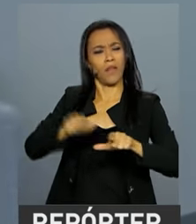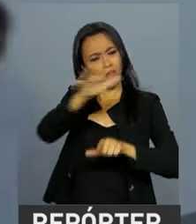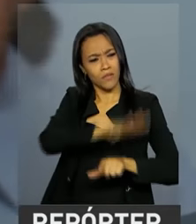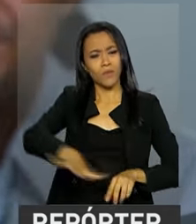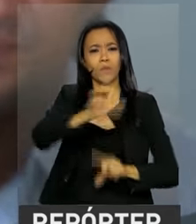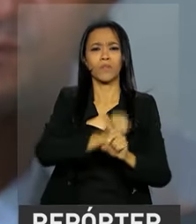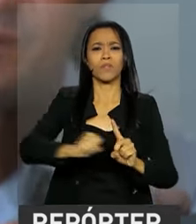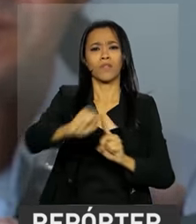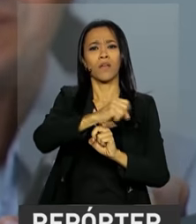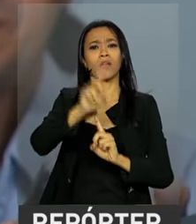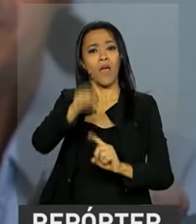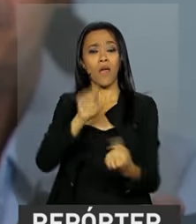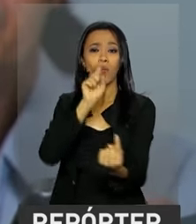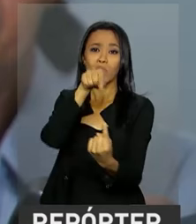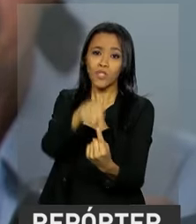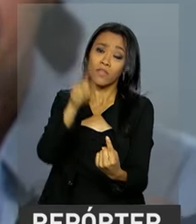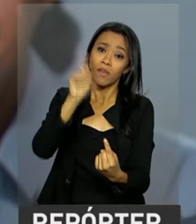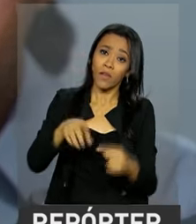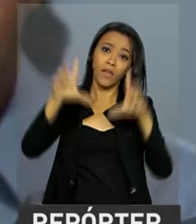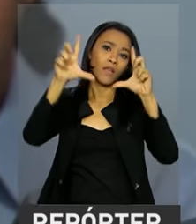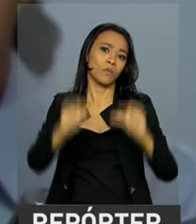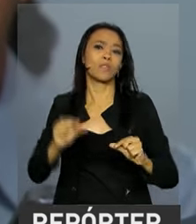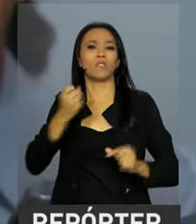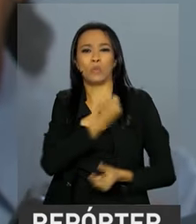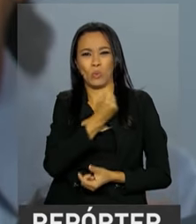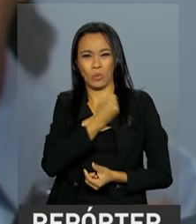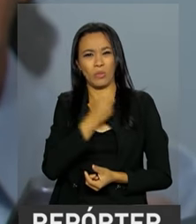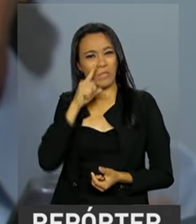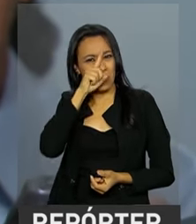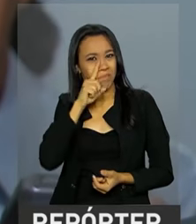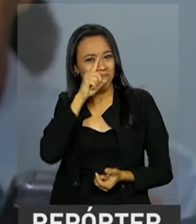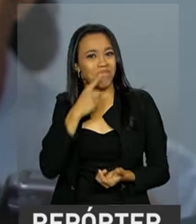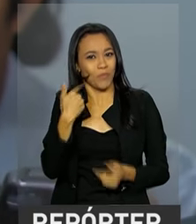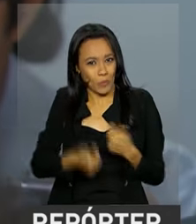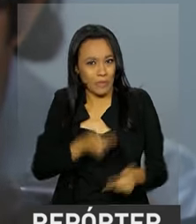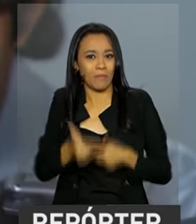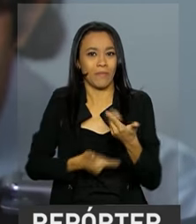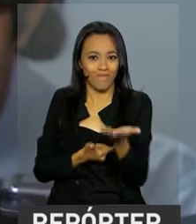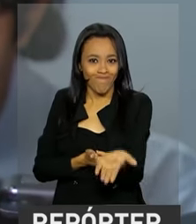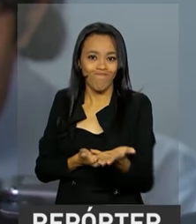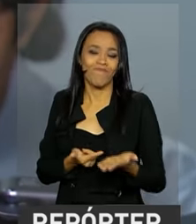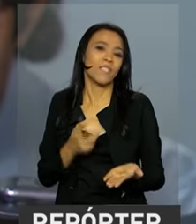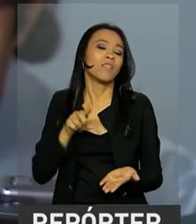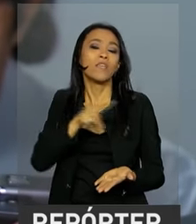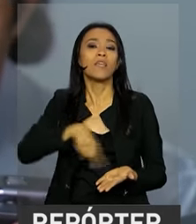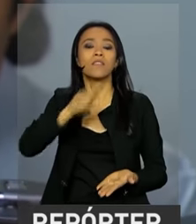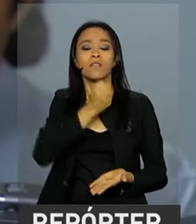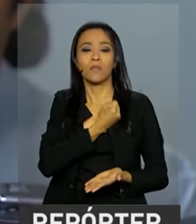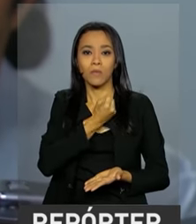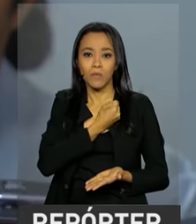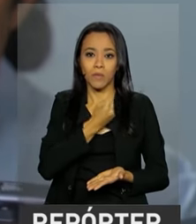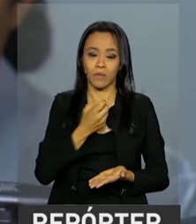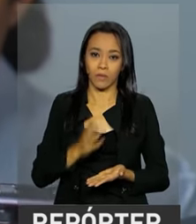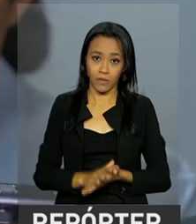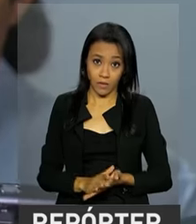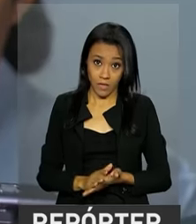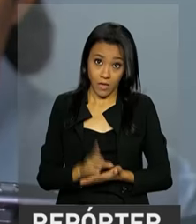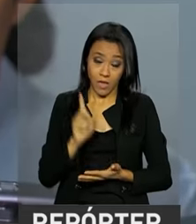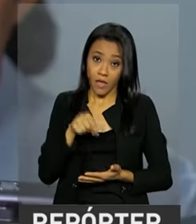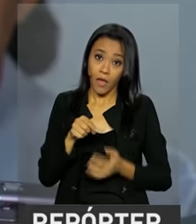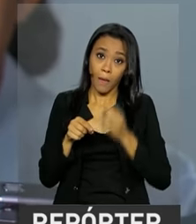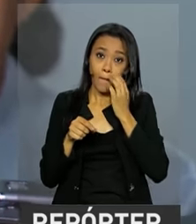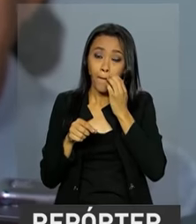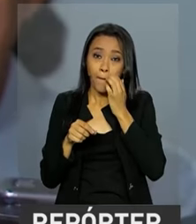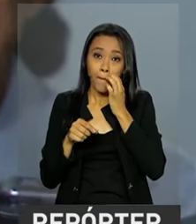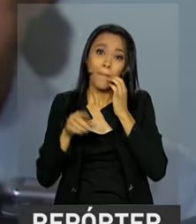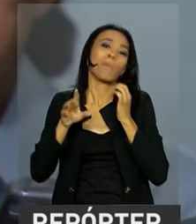tem o objetivo justamente de reduzir esses números, para que os números que são